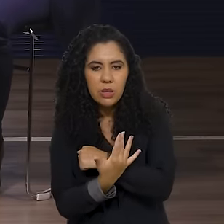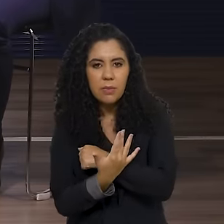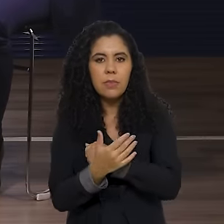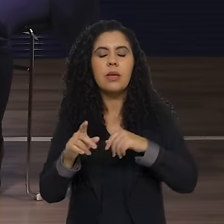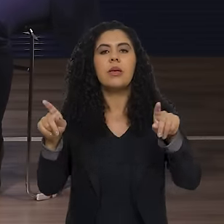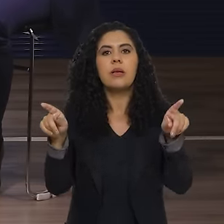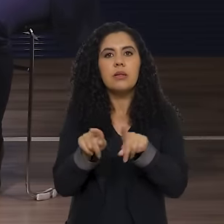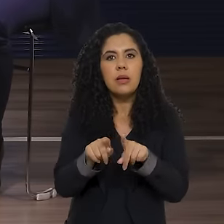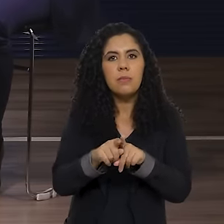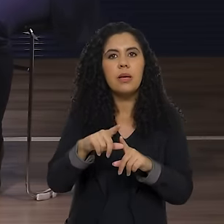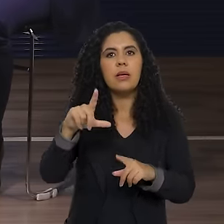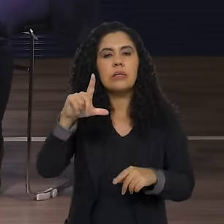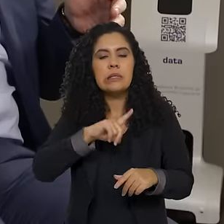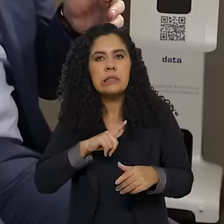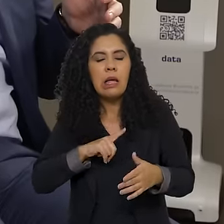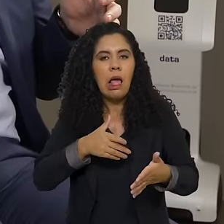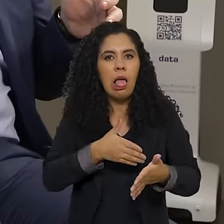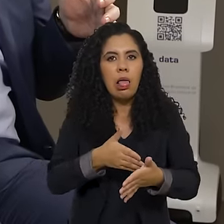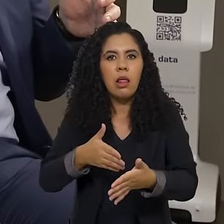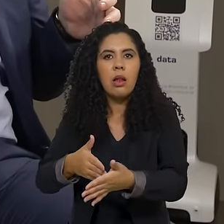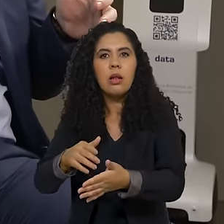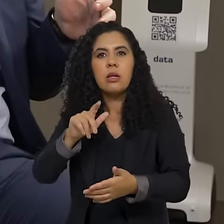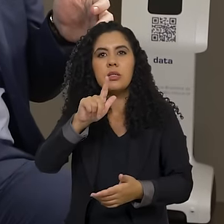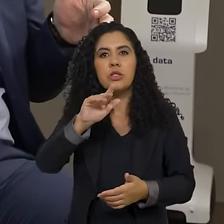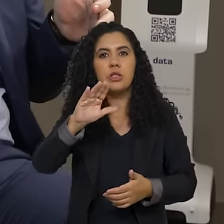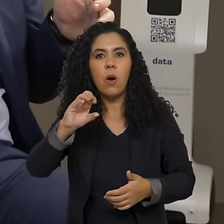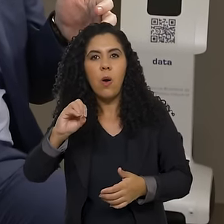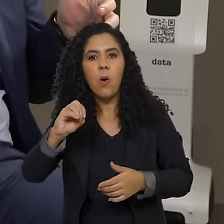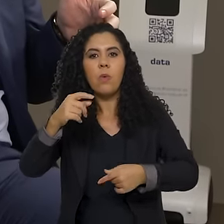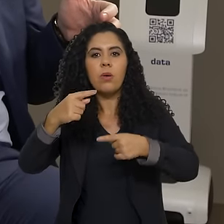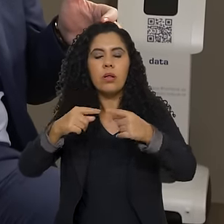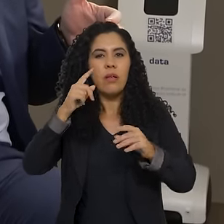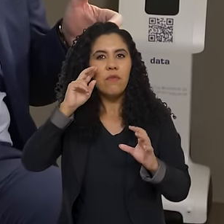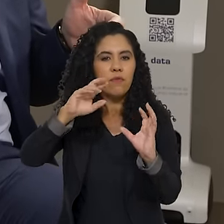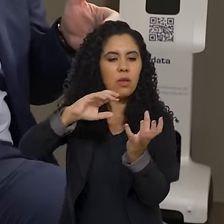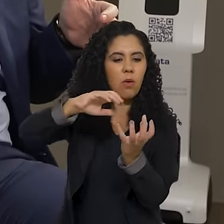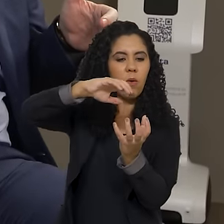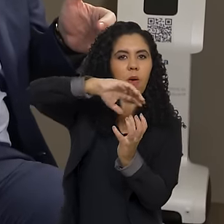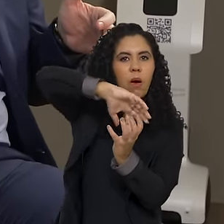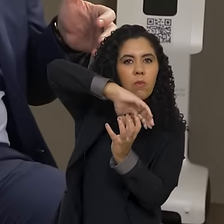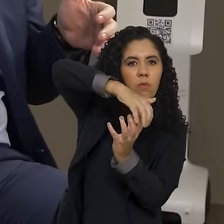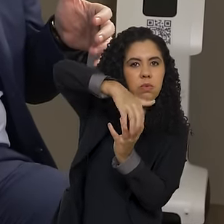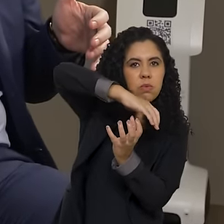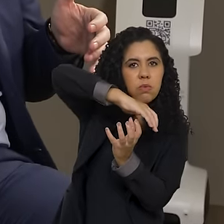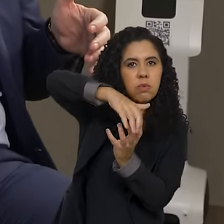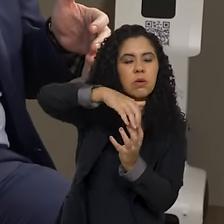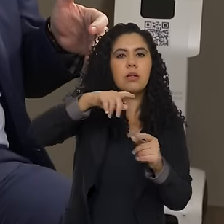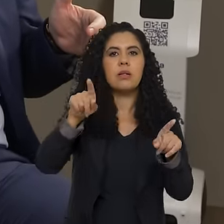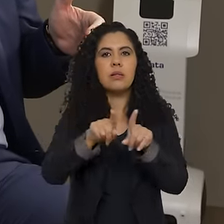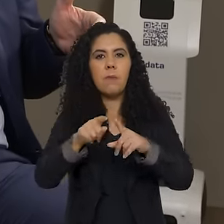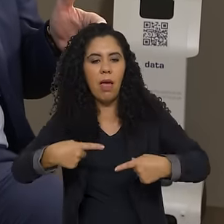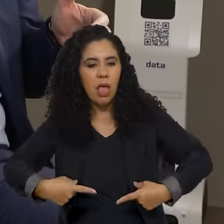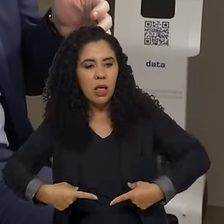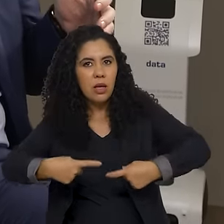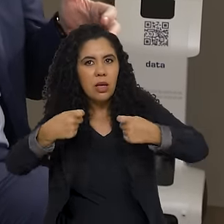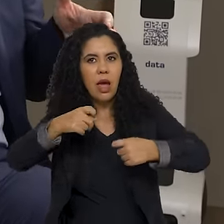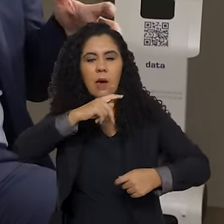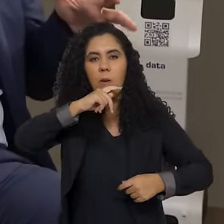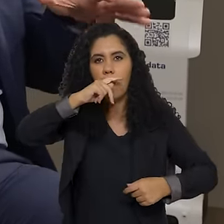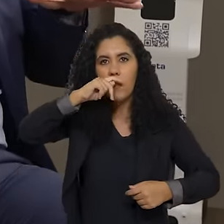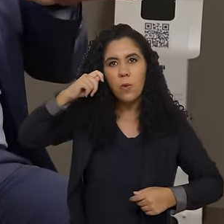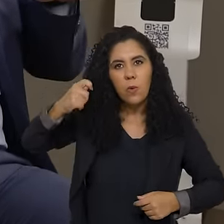vivendo tensões geopolíticas crescentes. A gente está vendo a tensão no Oriente Médio, a gente está vendo a guerra na